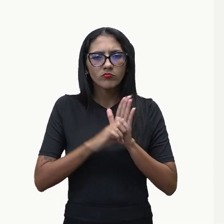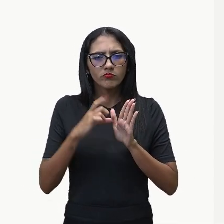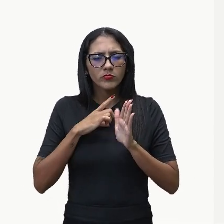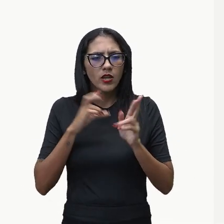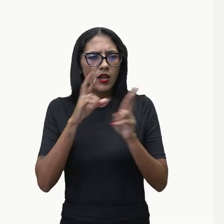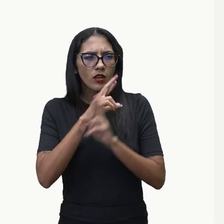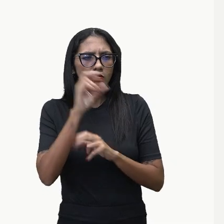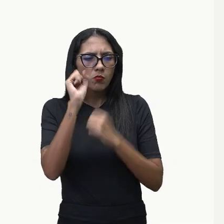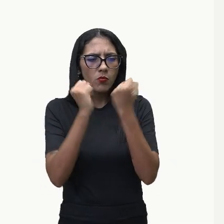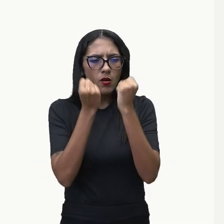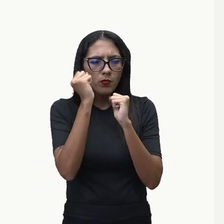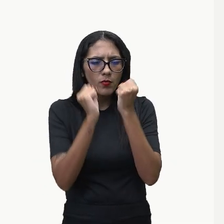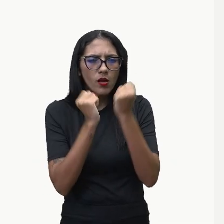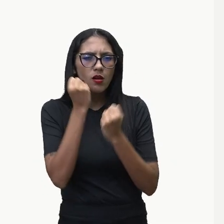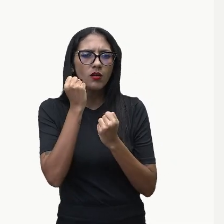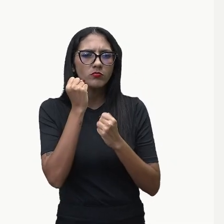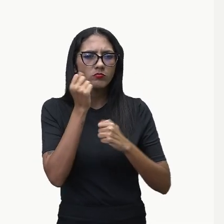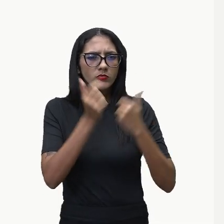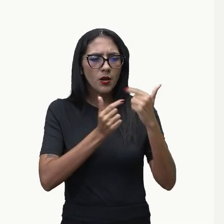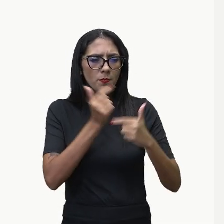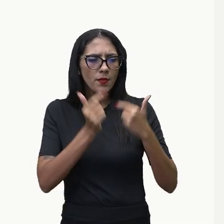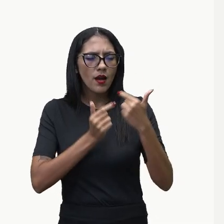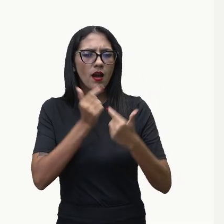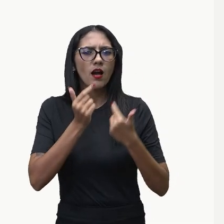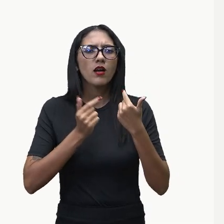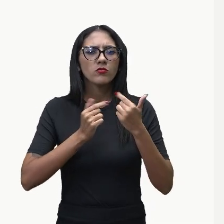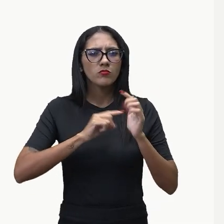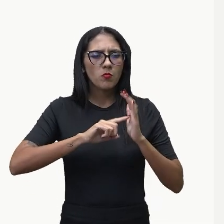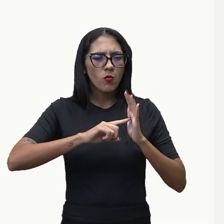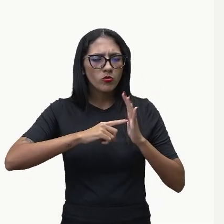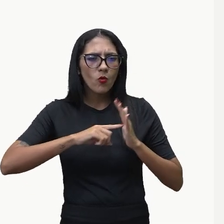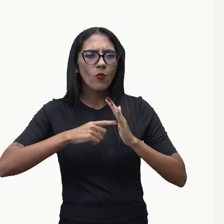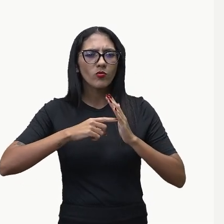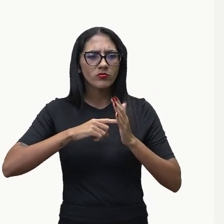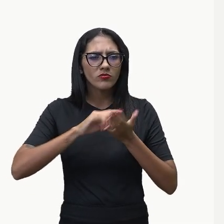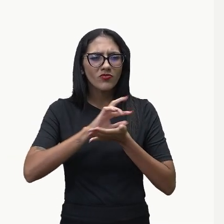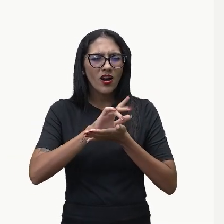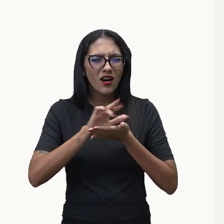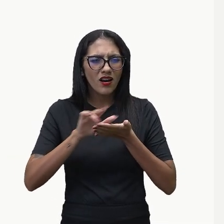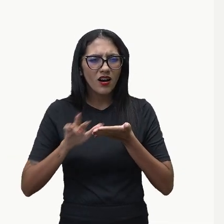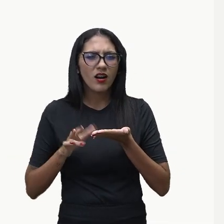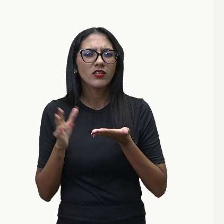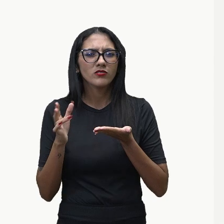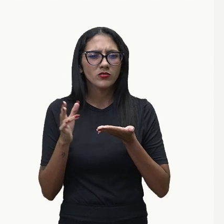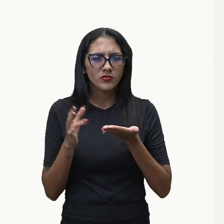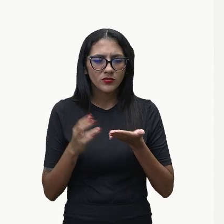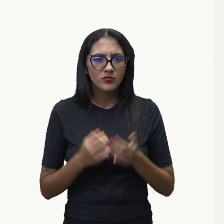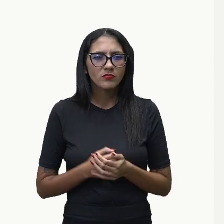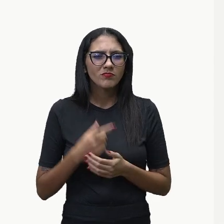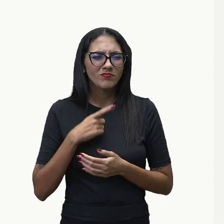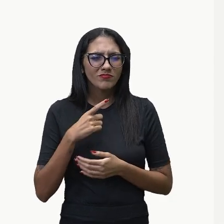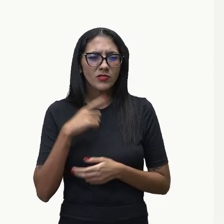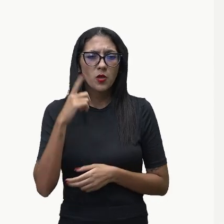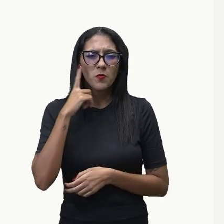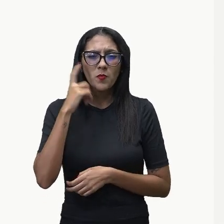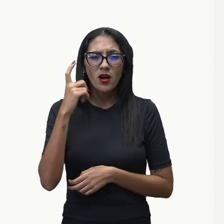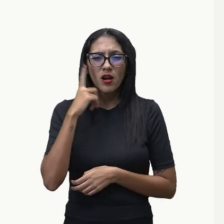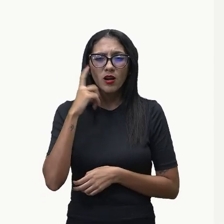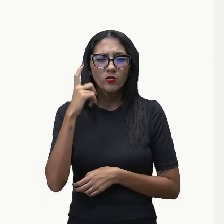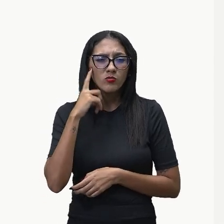por estes embolos e por estes volantes, rugindo, rangendo, ciciando,